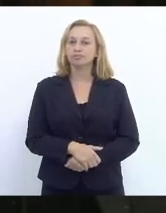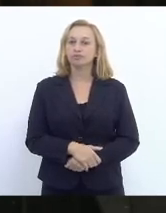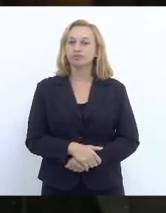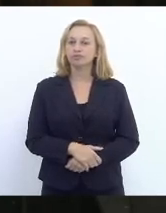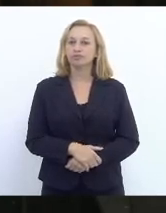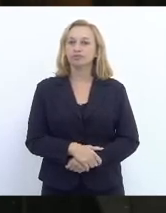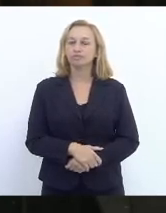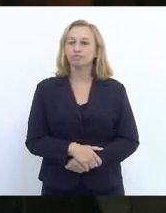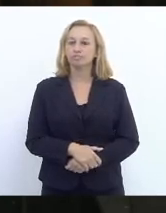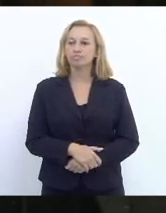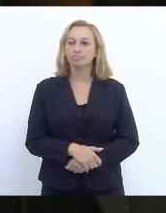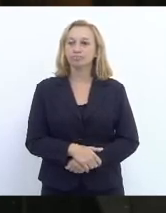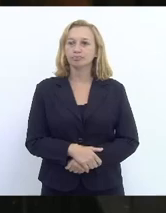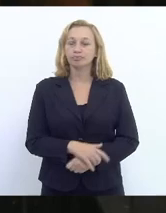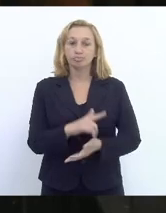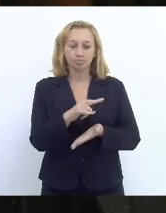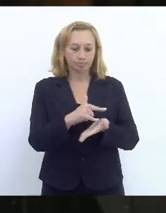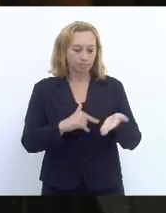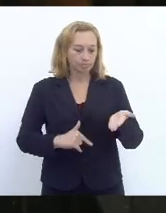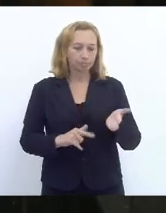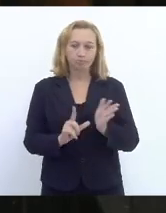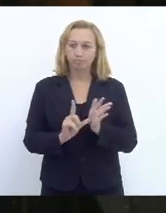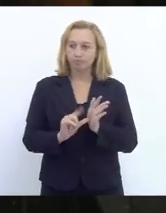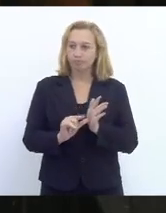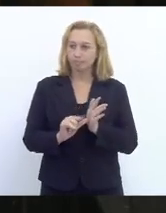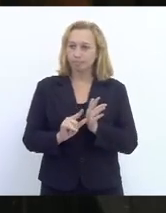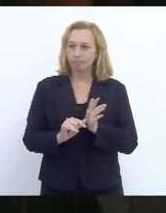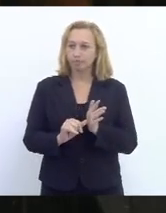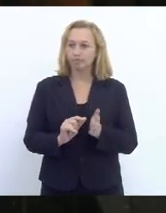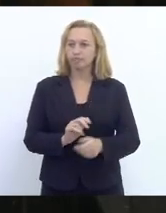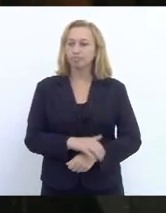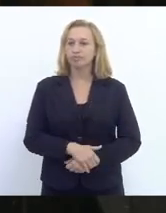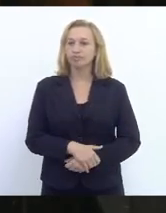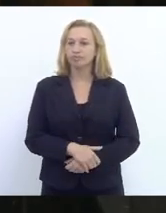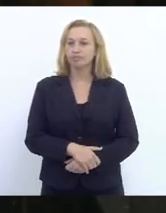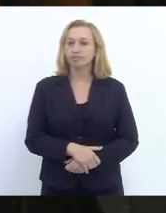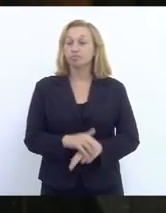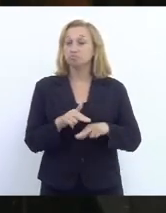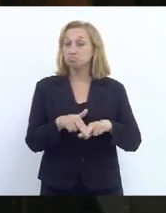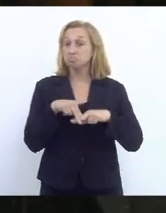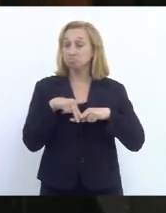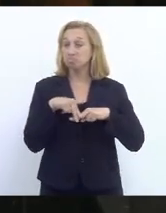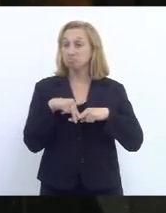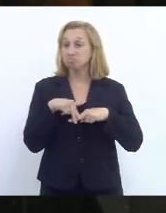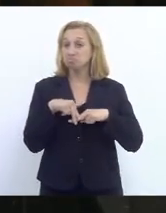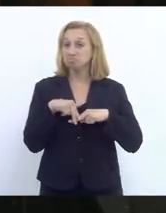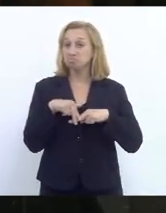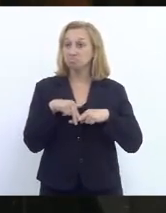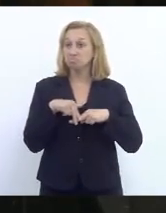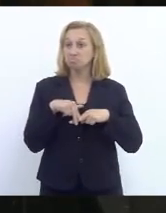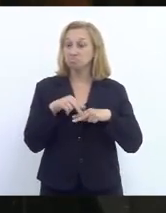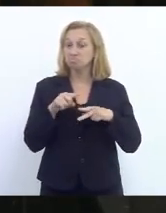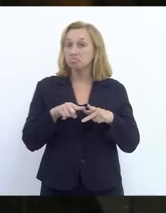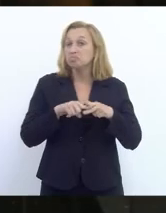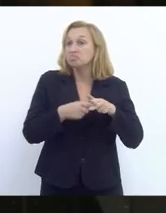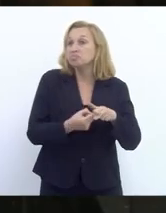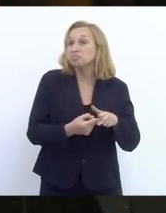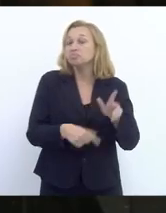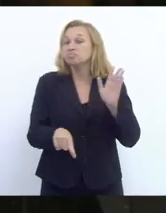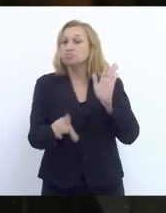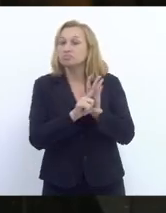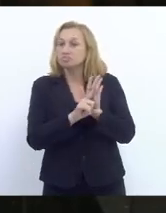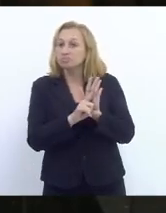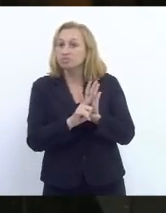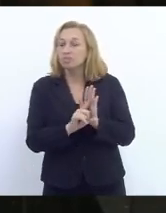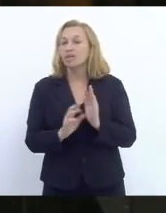com essa documentação em atraso função de uma justa lei com